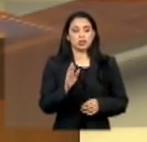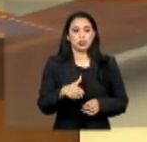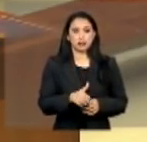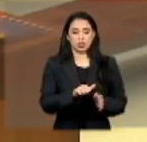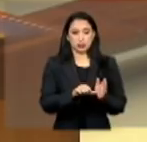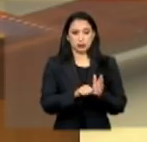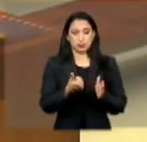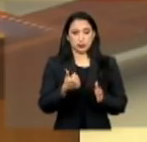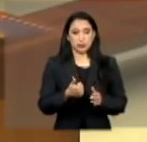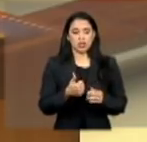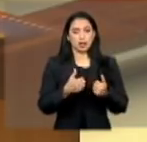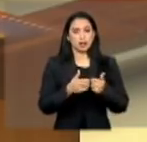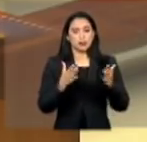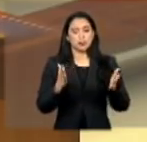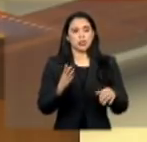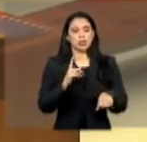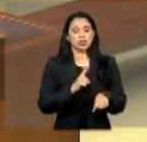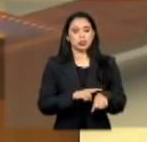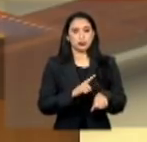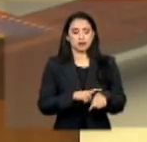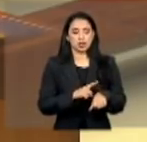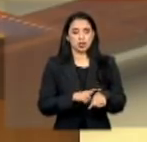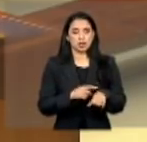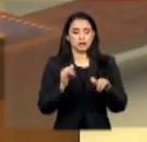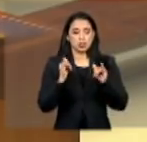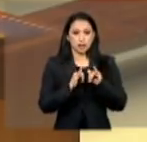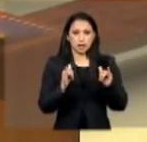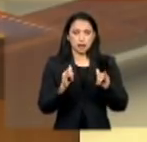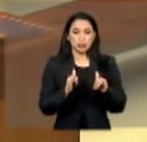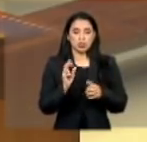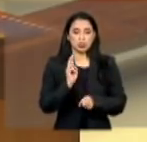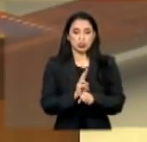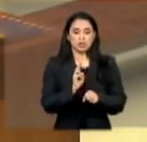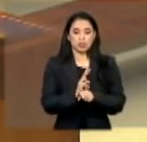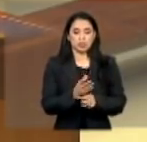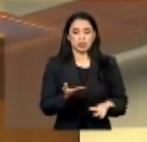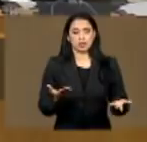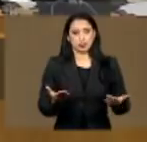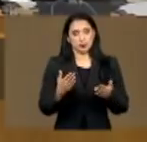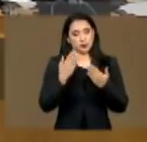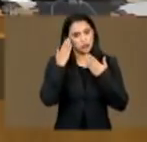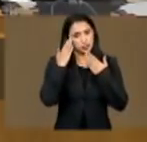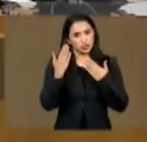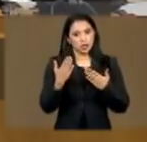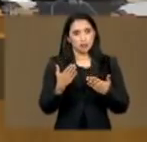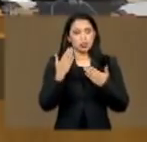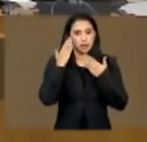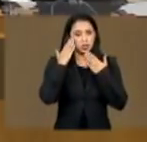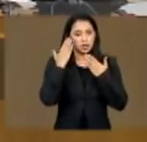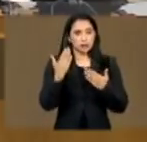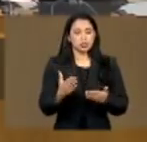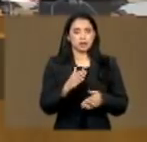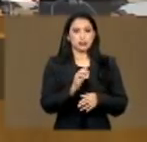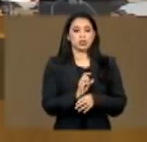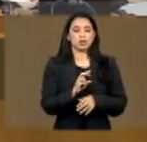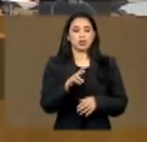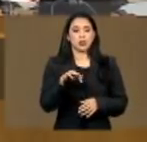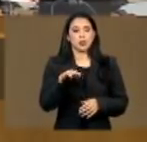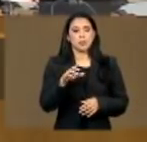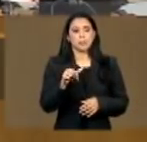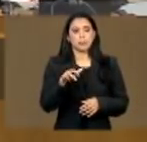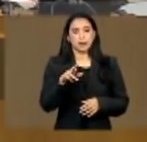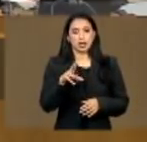reaberto prazo para alegações finais pela defesa do paciente muito obrigado agradeço no tomate vidigal de